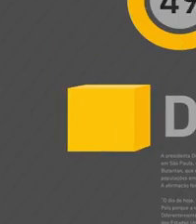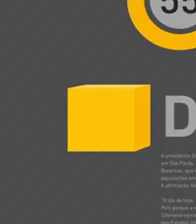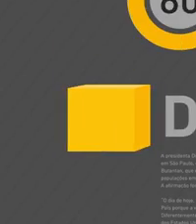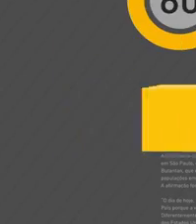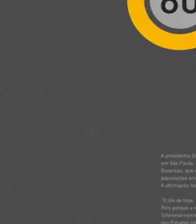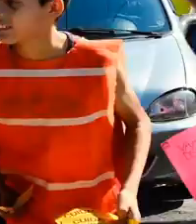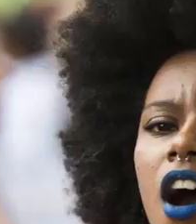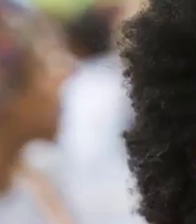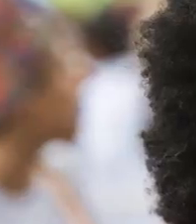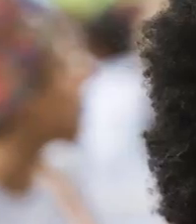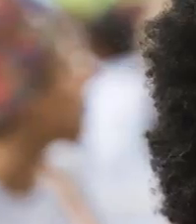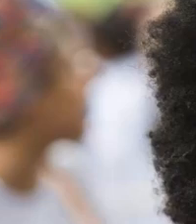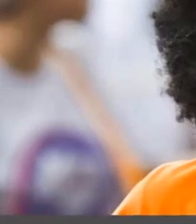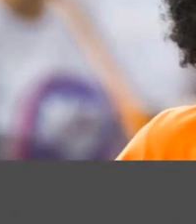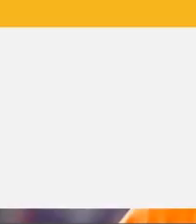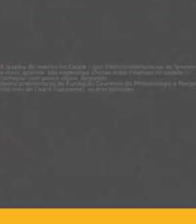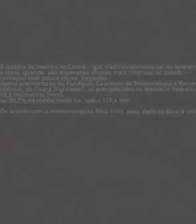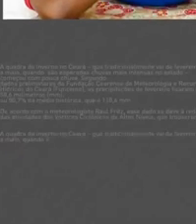w